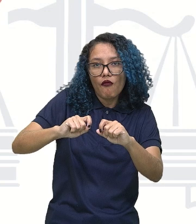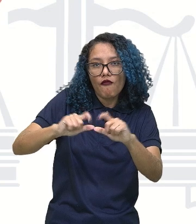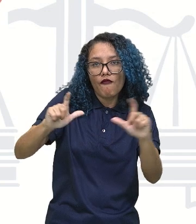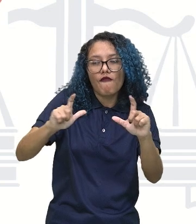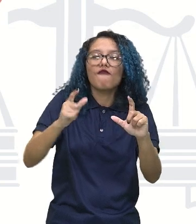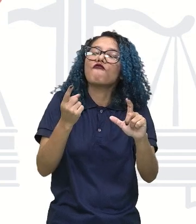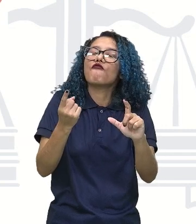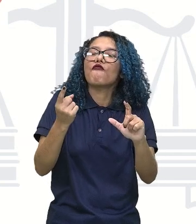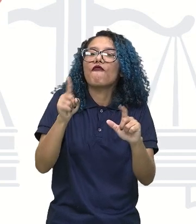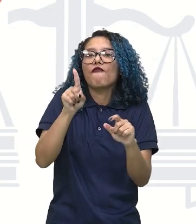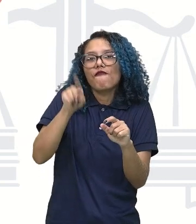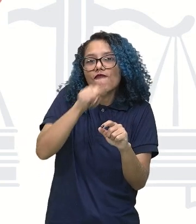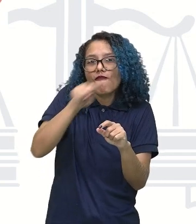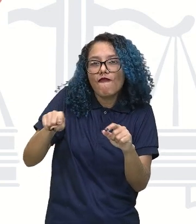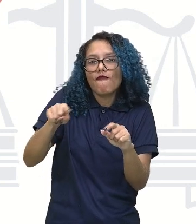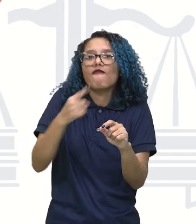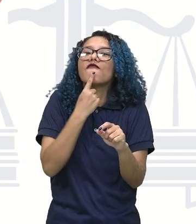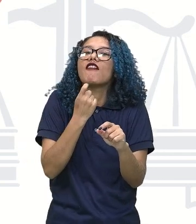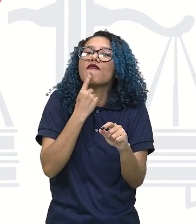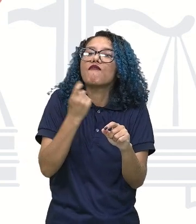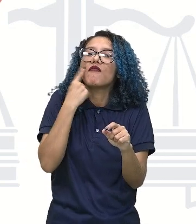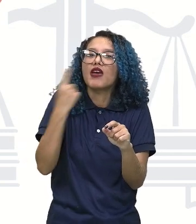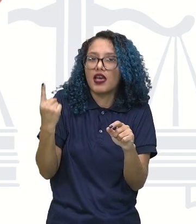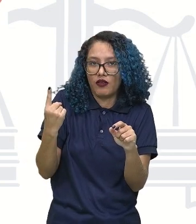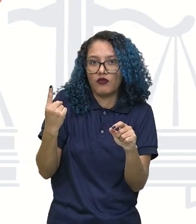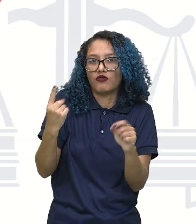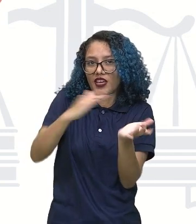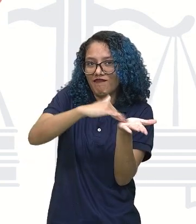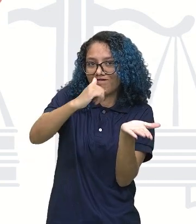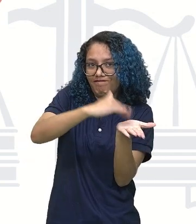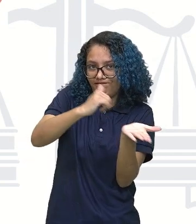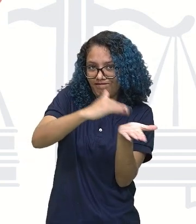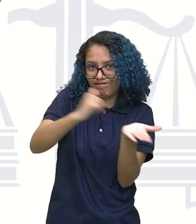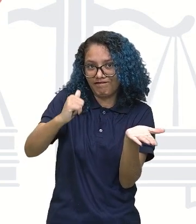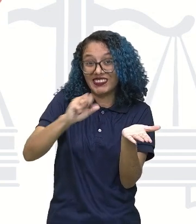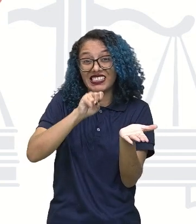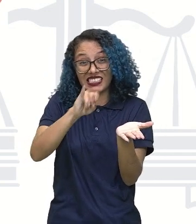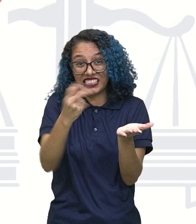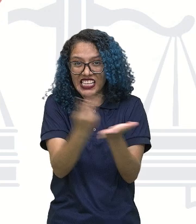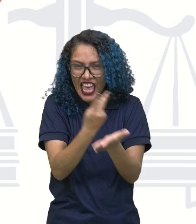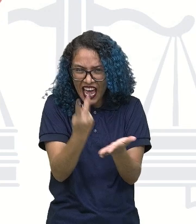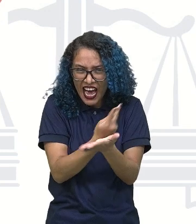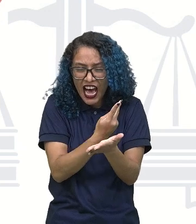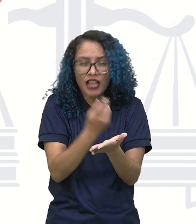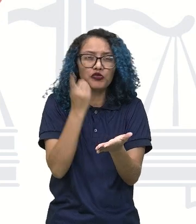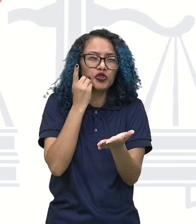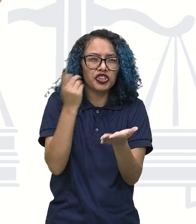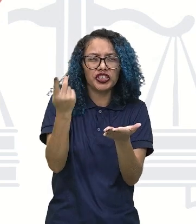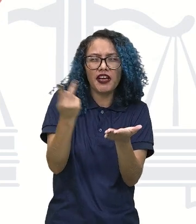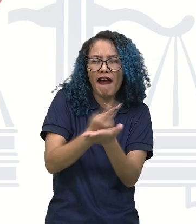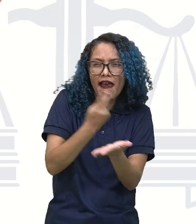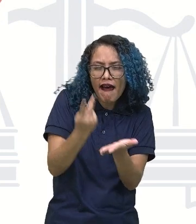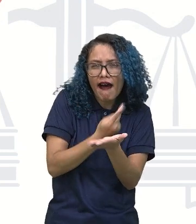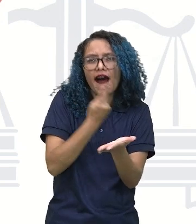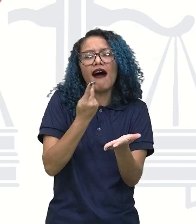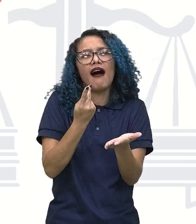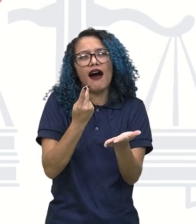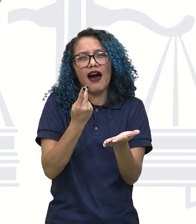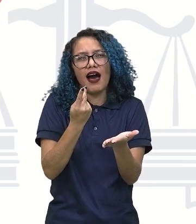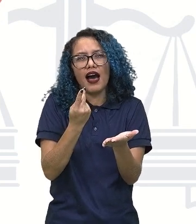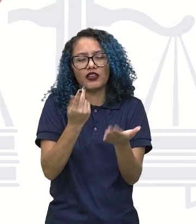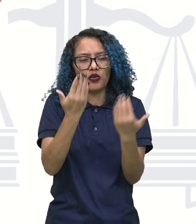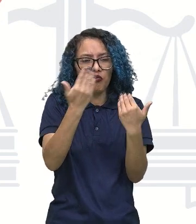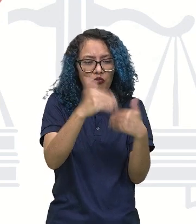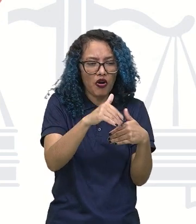Isso mesmo, certo? Então, como a professora Socorro falou, cadastrou data errada, eu não apliquei a